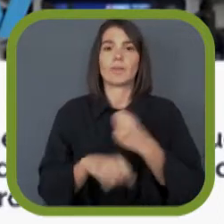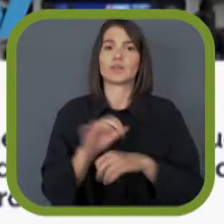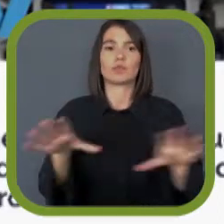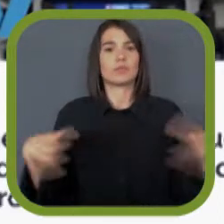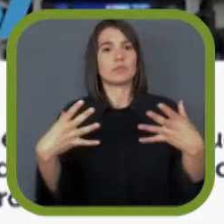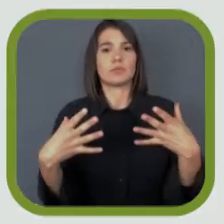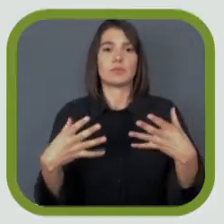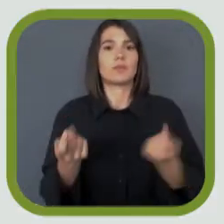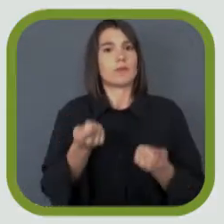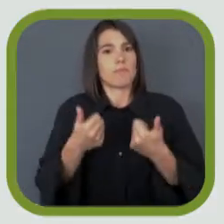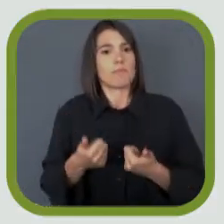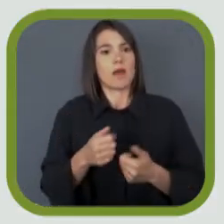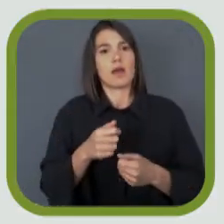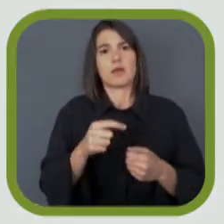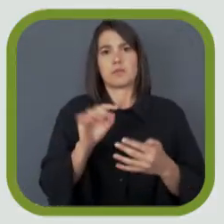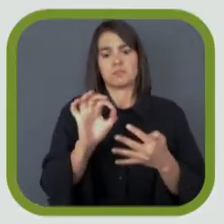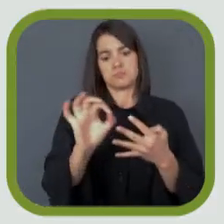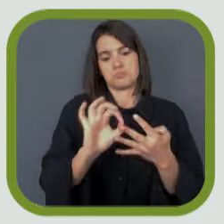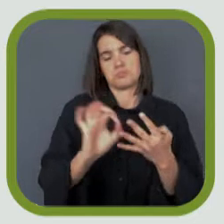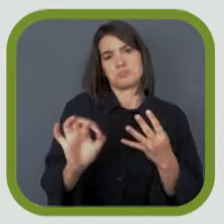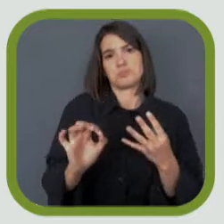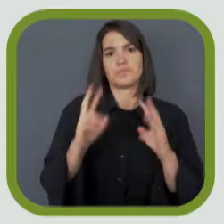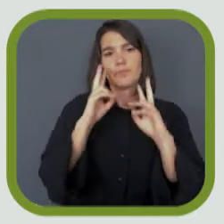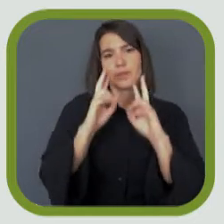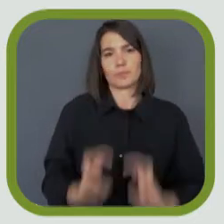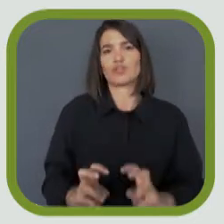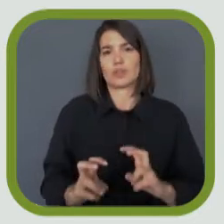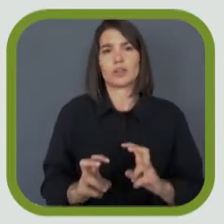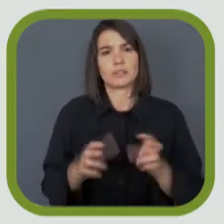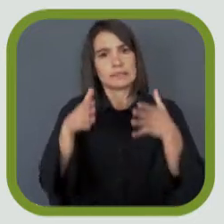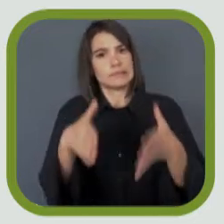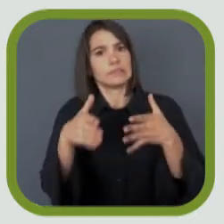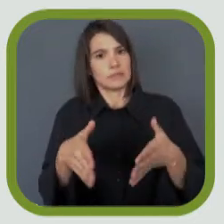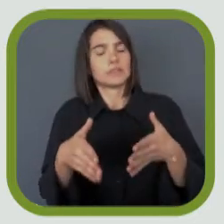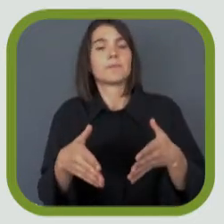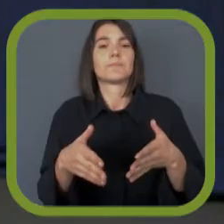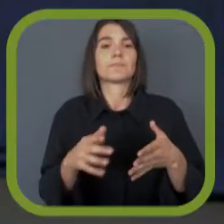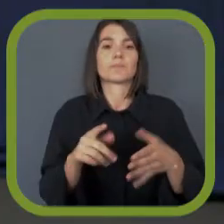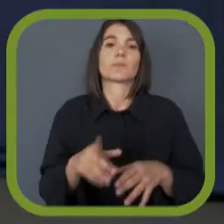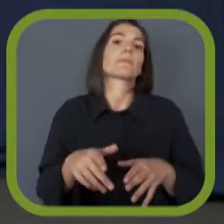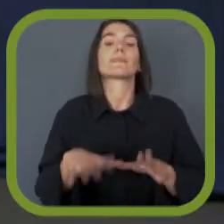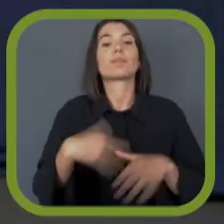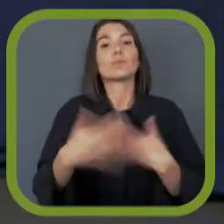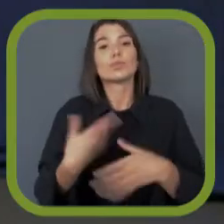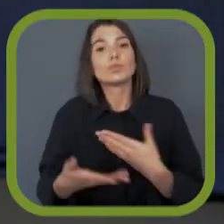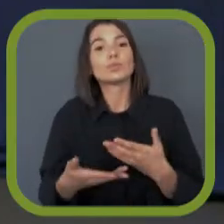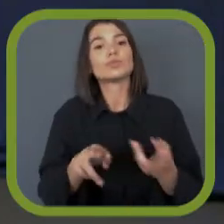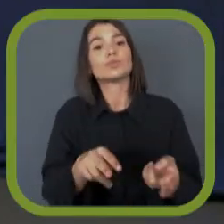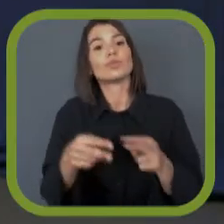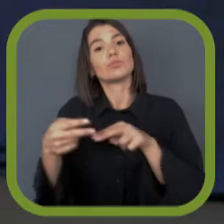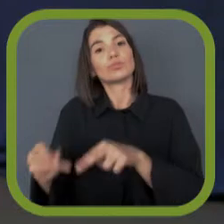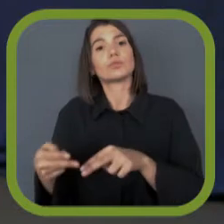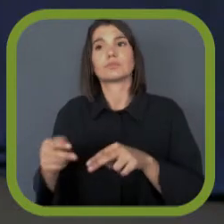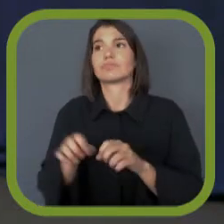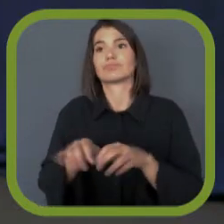relativamente organizado, com 3 ou 4 linhas de pesquisa muito concentradas e que, entretanto,